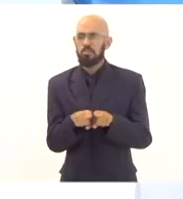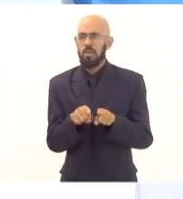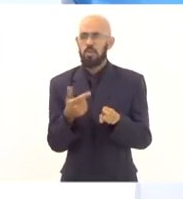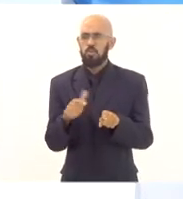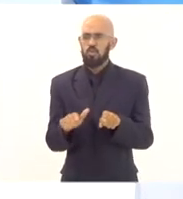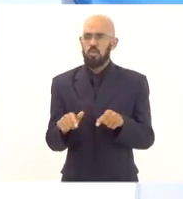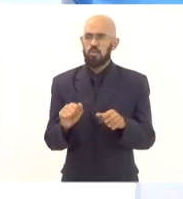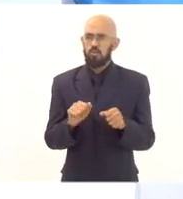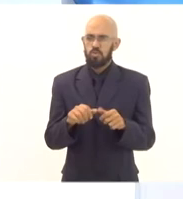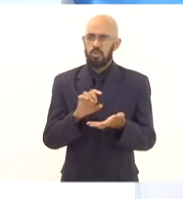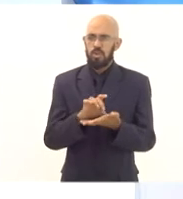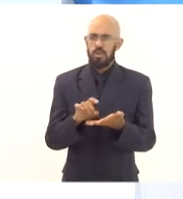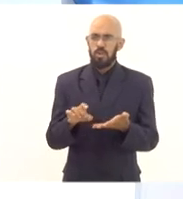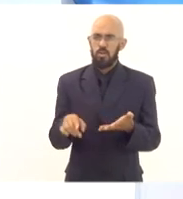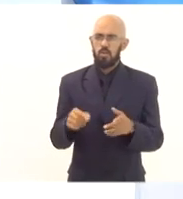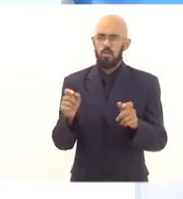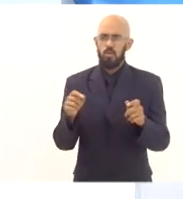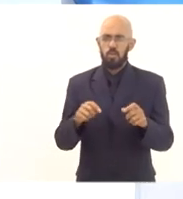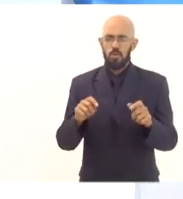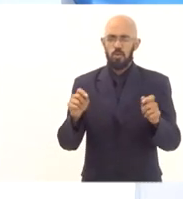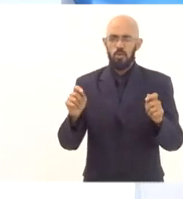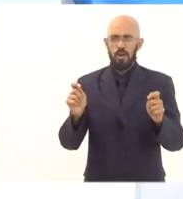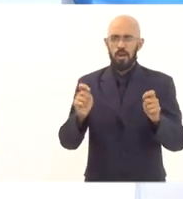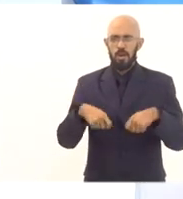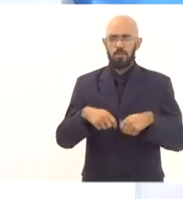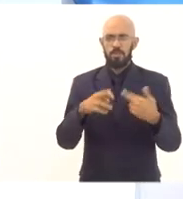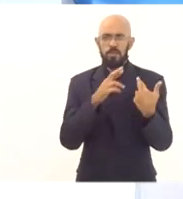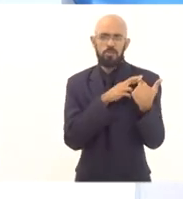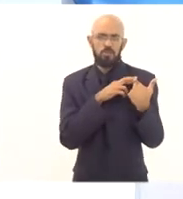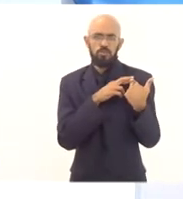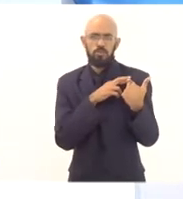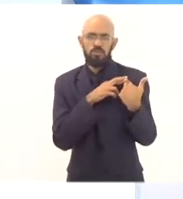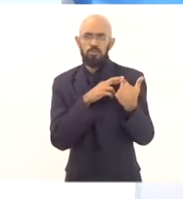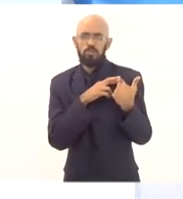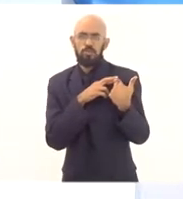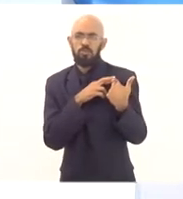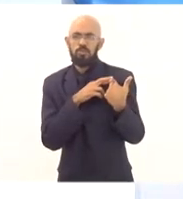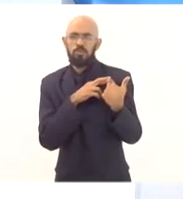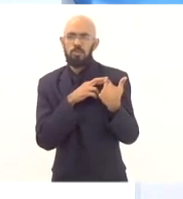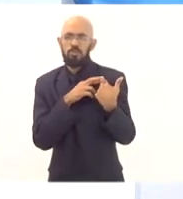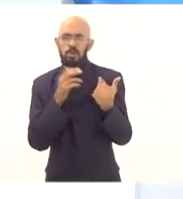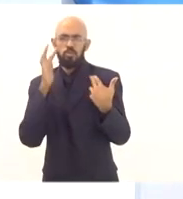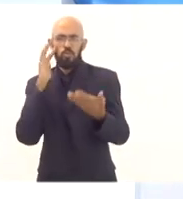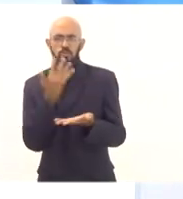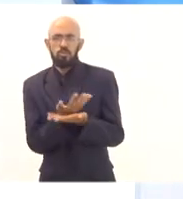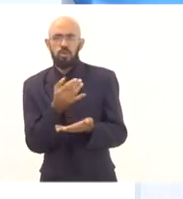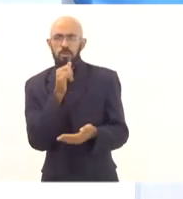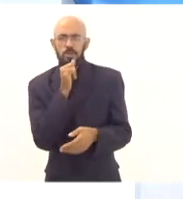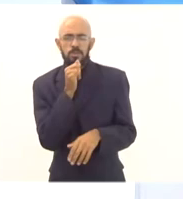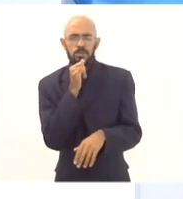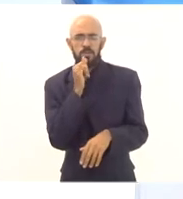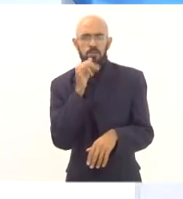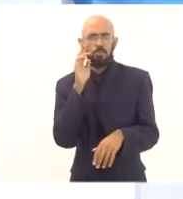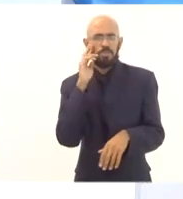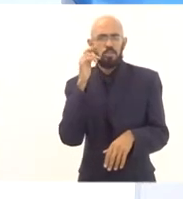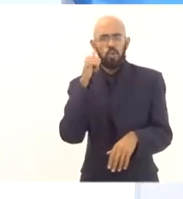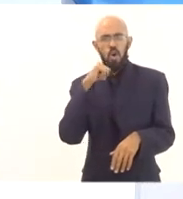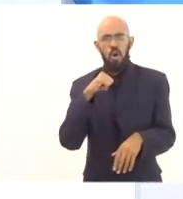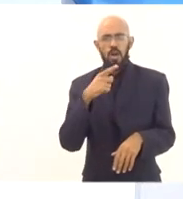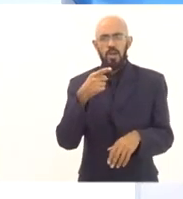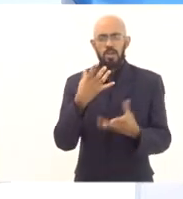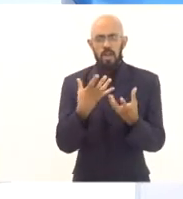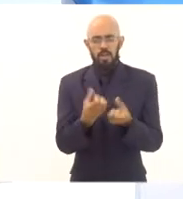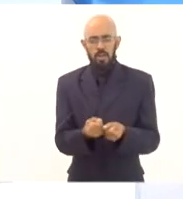aqui cada um dentro da sua da sua competência para ver como solucionar por exemplo nesse caso Dessa senhora que aderiu ao